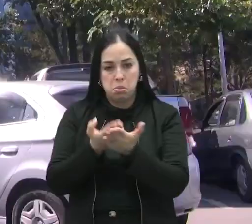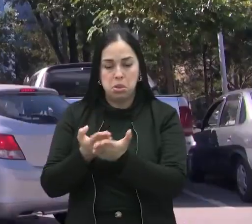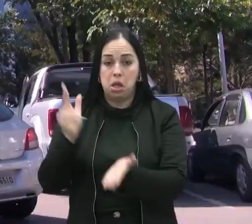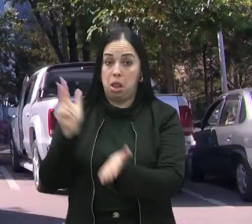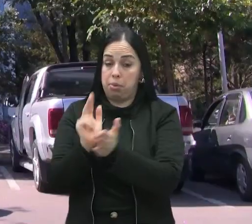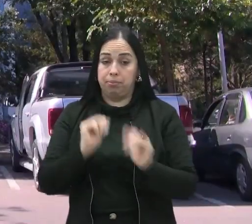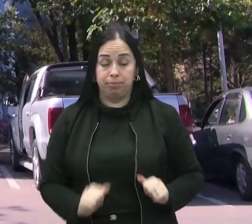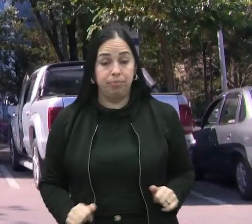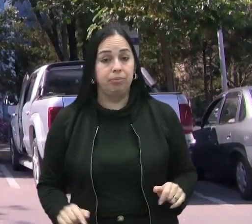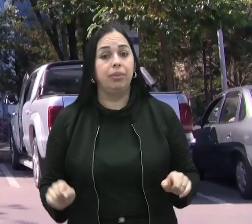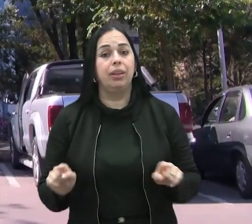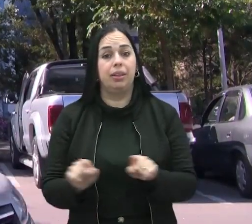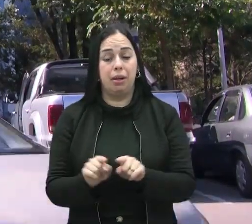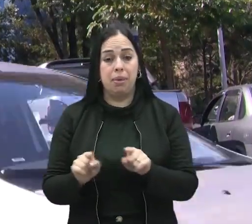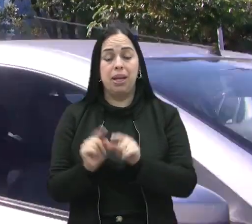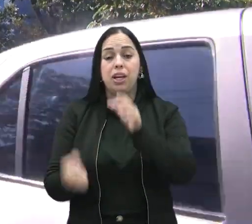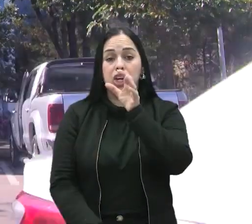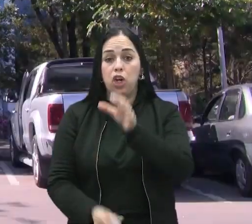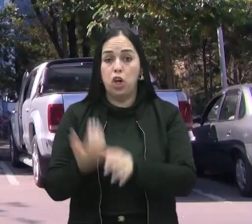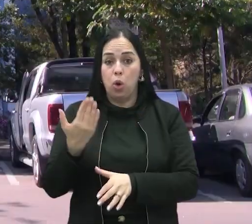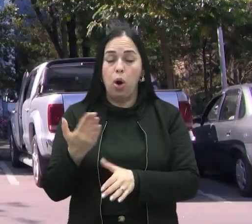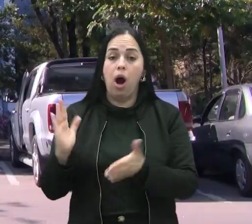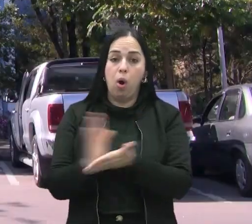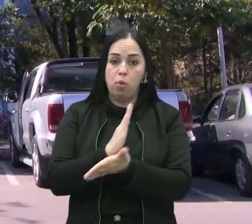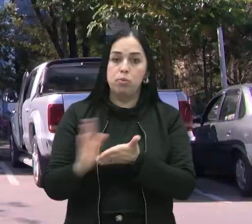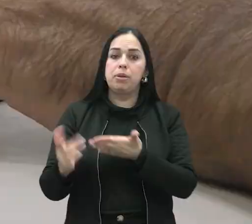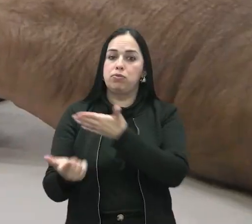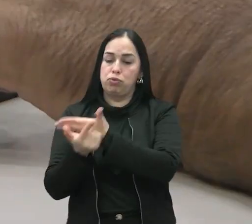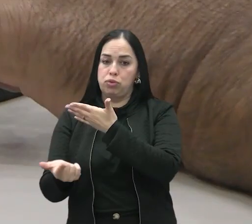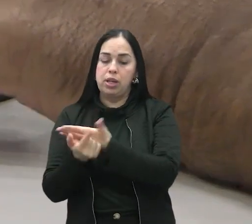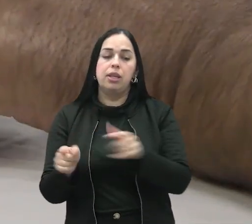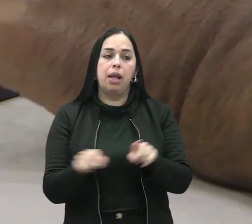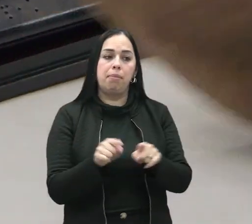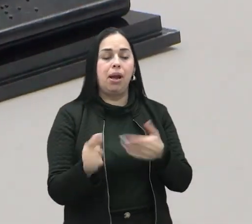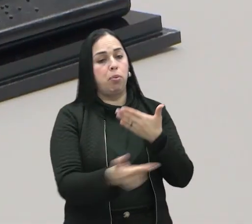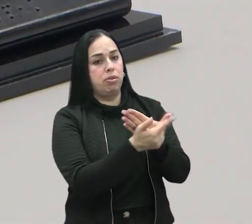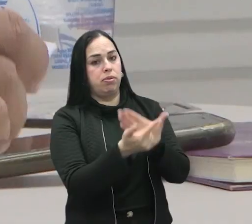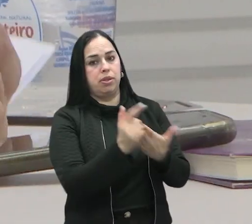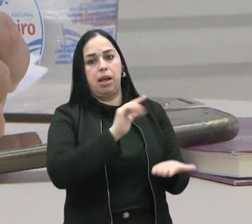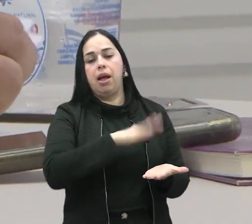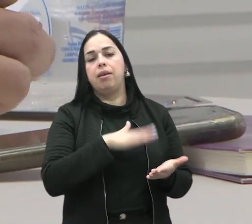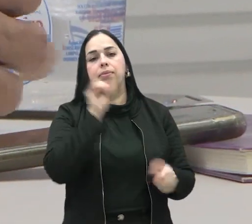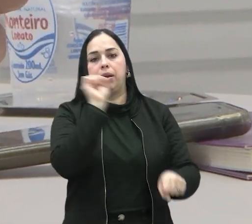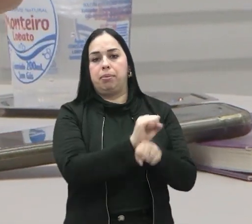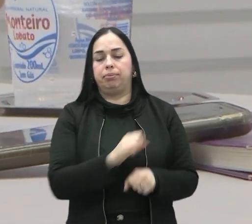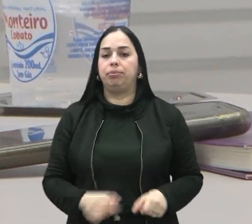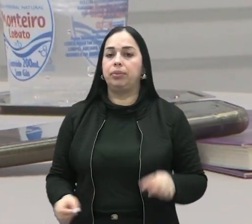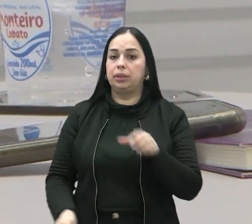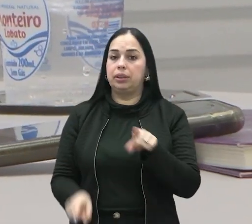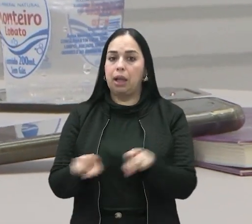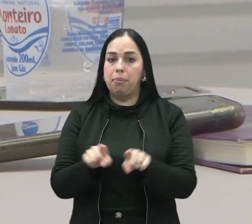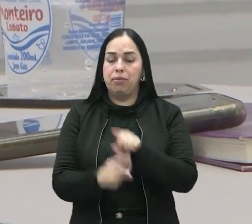laudos. Além disso, o PL cria e extingue cargos públicos. Também foi aprovada a matéria que cria